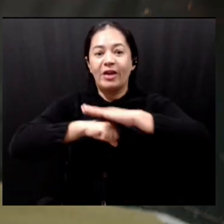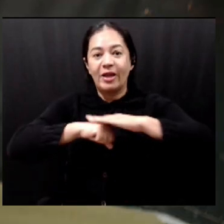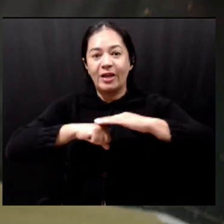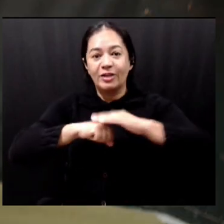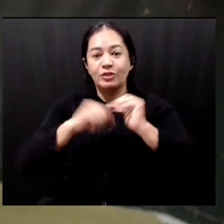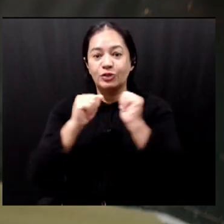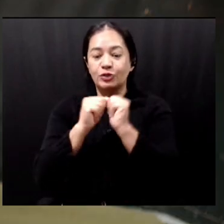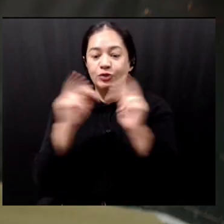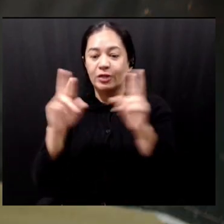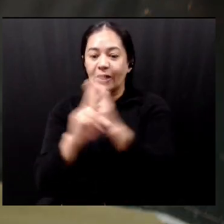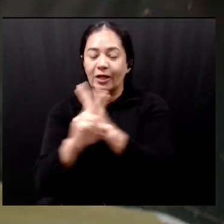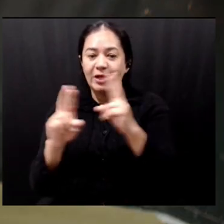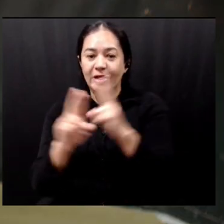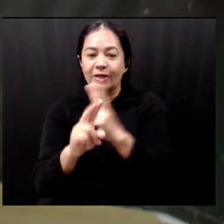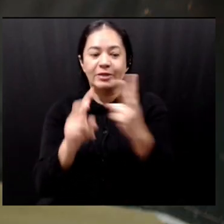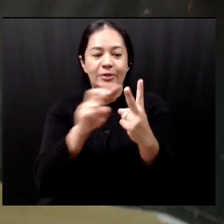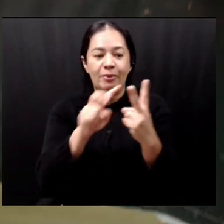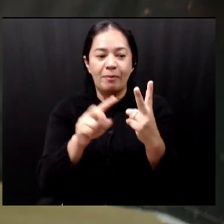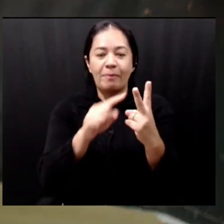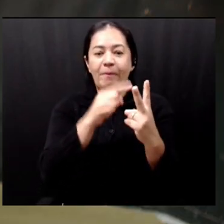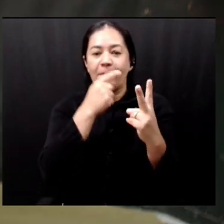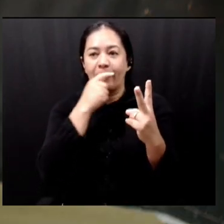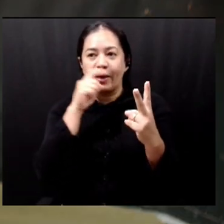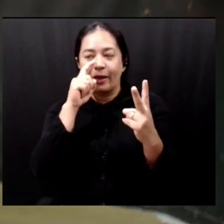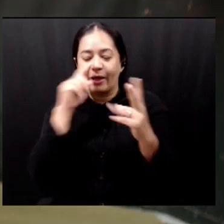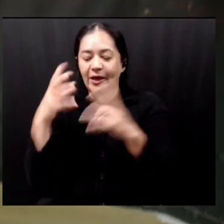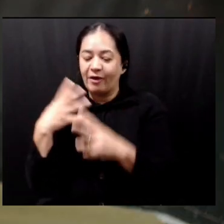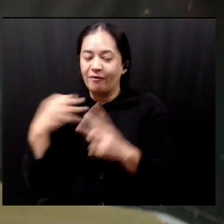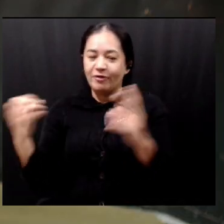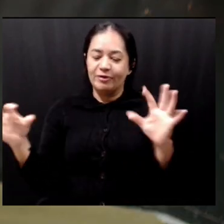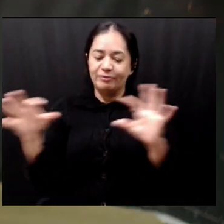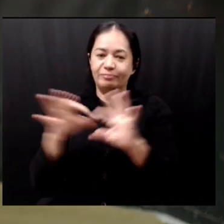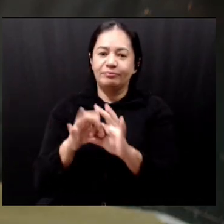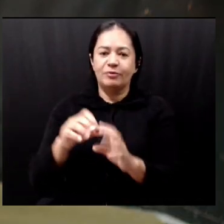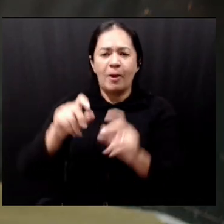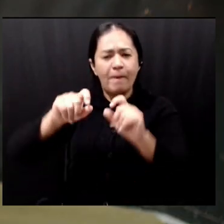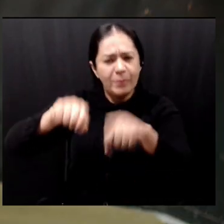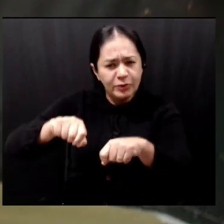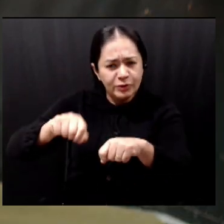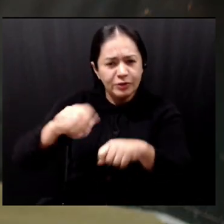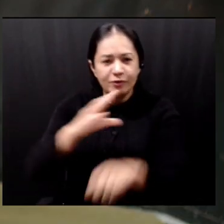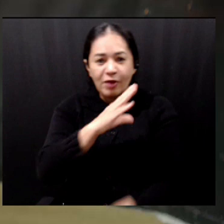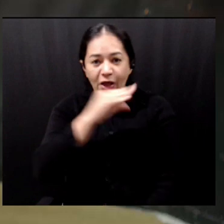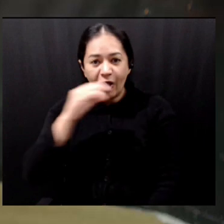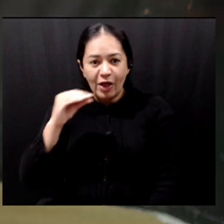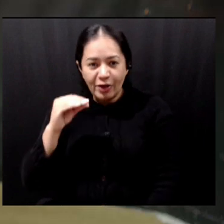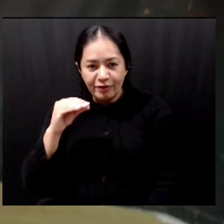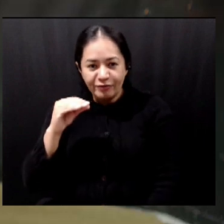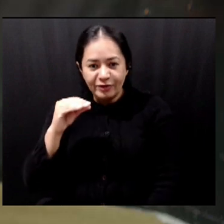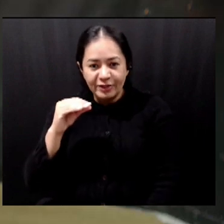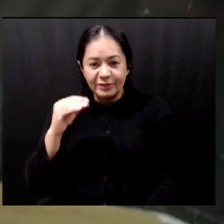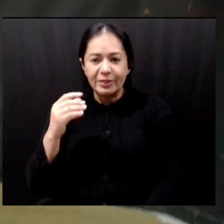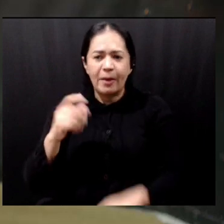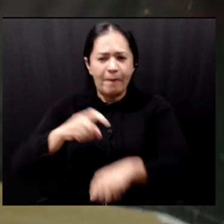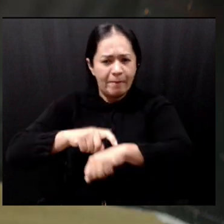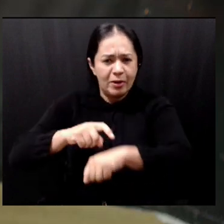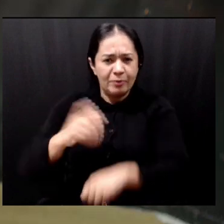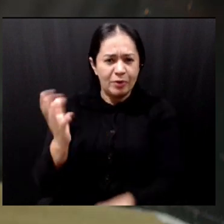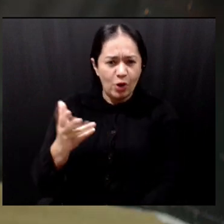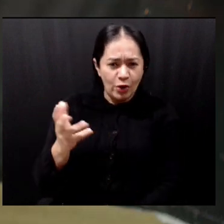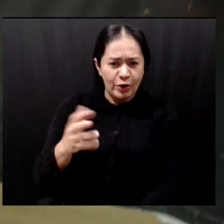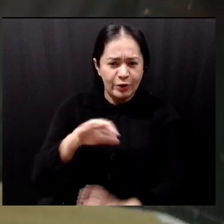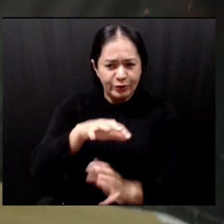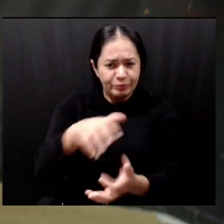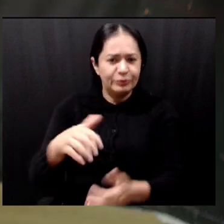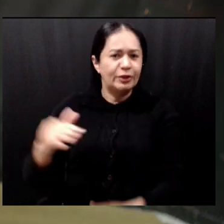férias. Dá para se reconectar com a infância das crianças, mesmo na correria do mundo adulto? Fica com a